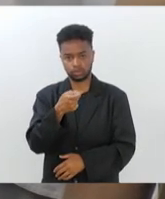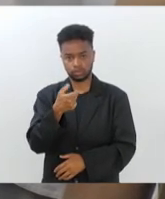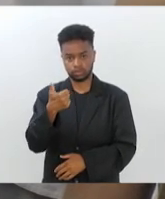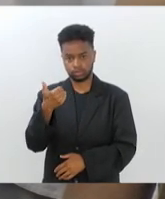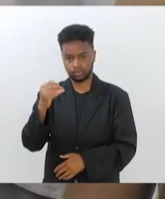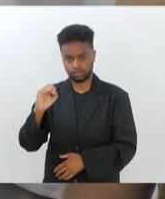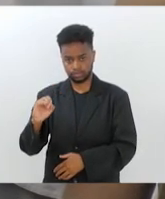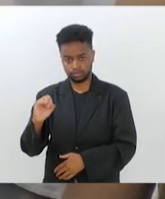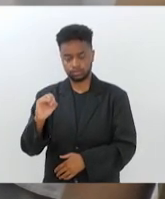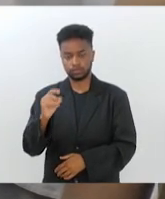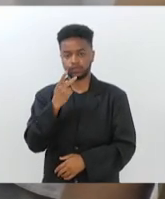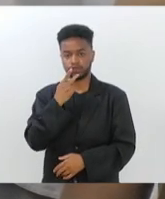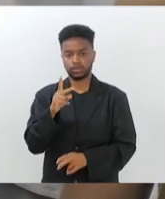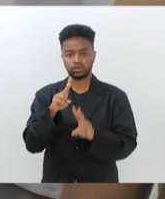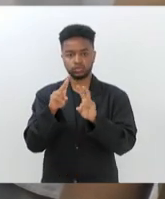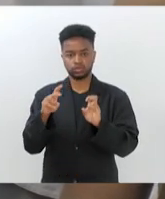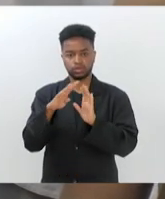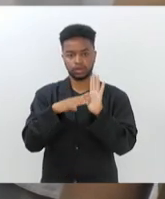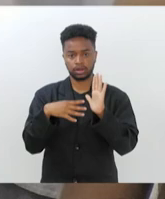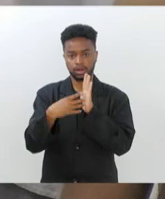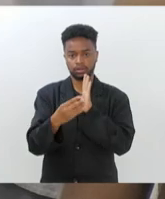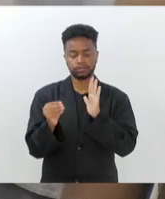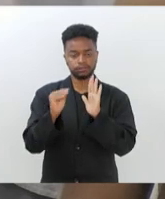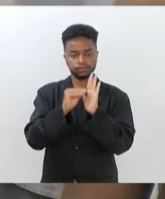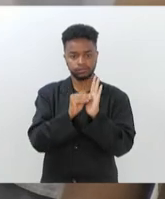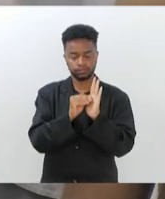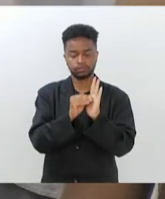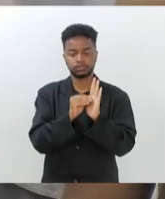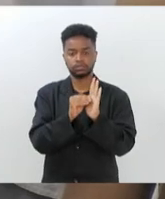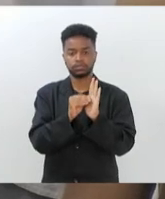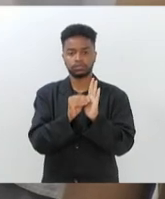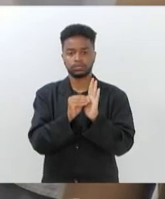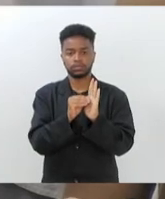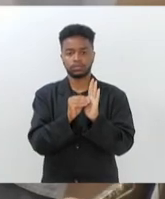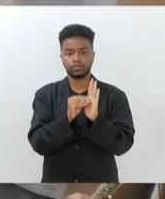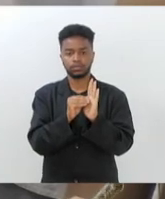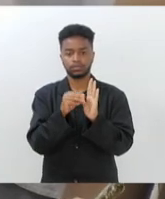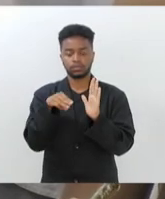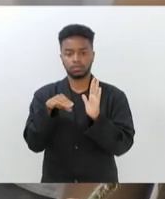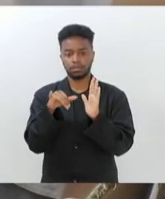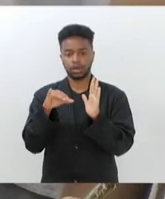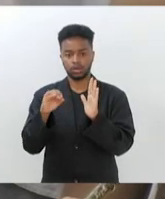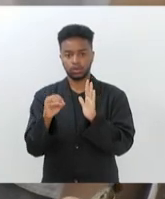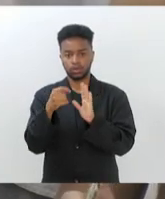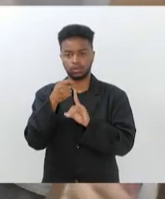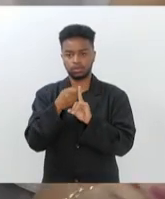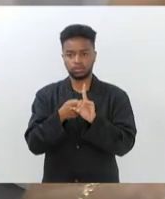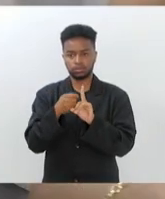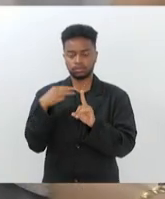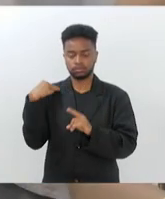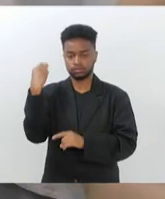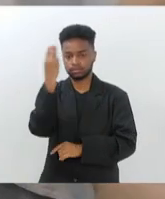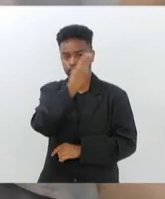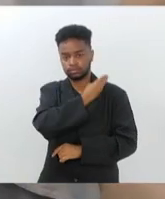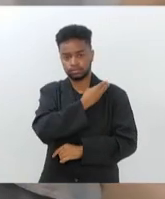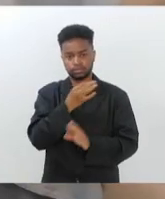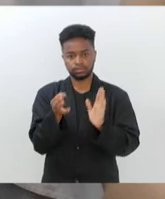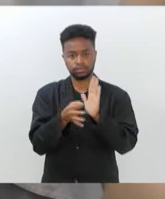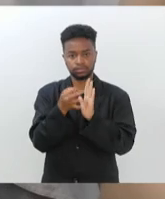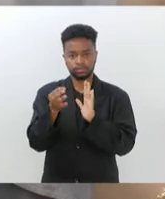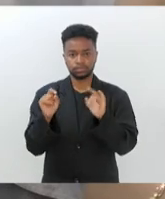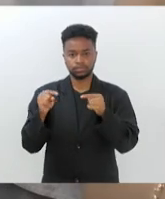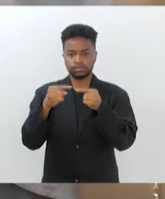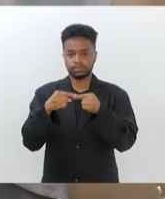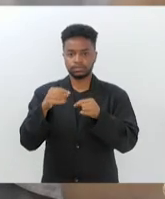janeiro de 2010 para incluir no calendário Oficial do Estado do Rio de Janeiro Maio mês de Maria meu parecer foi pela